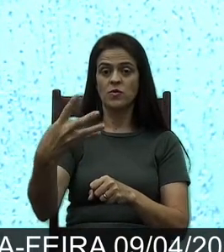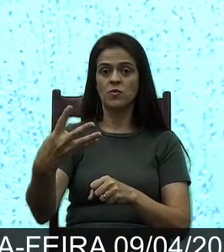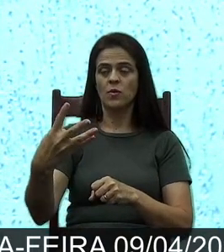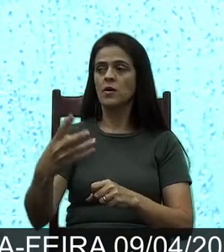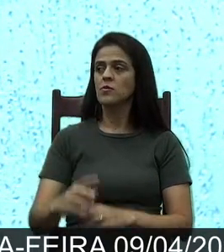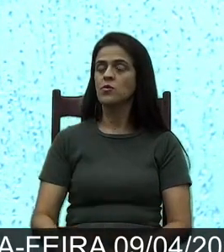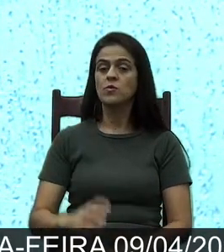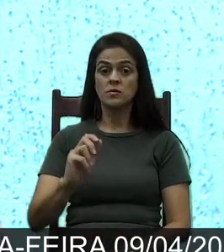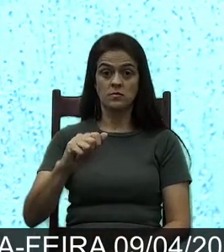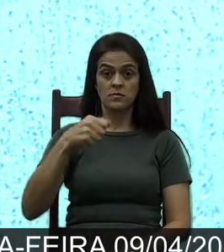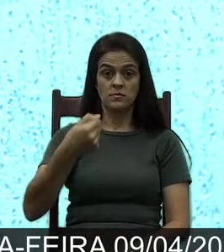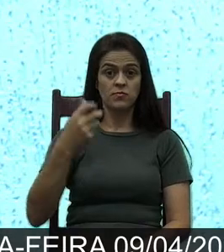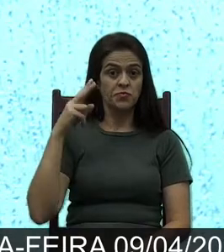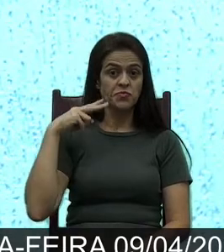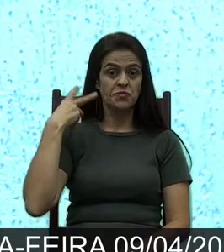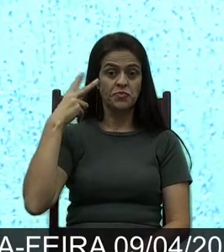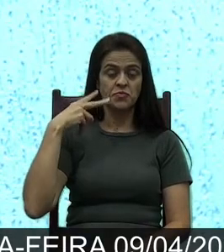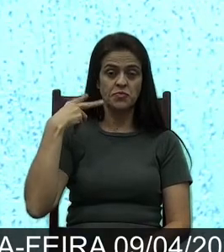seguintes vereadores.